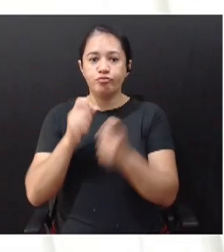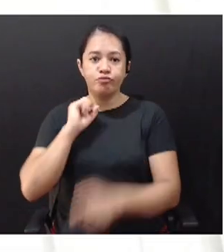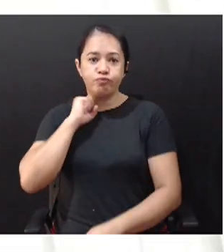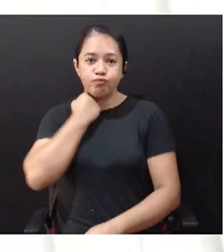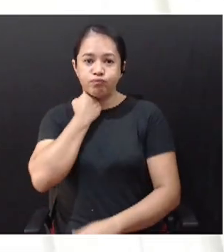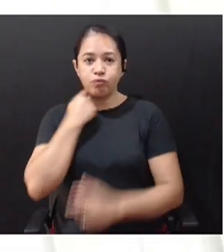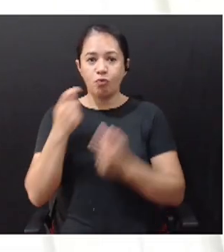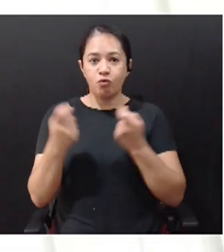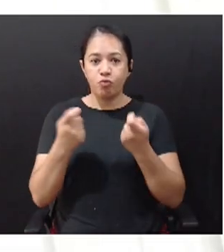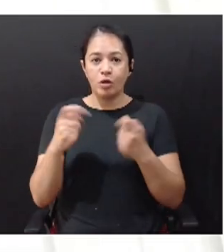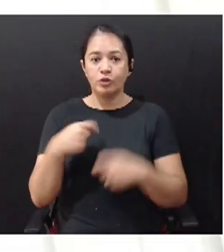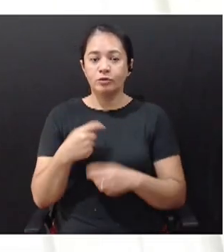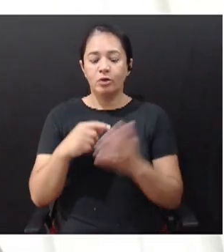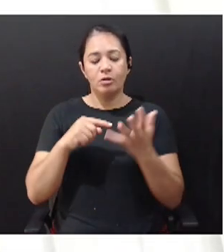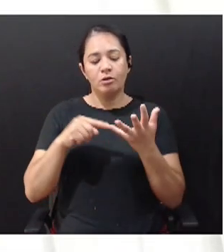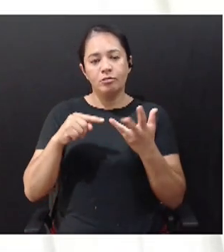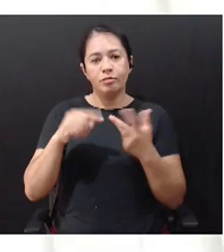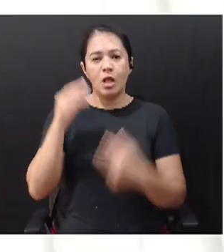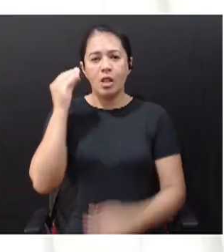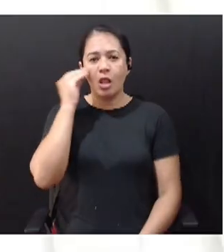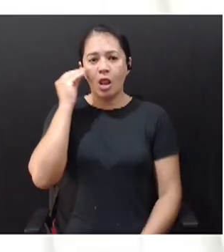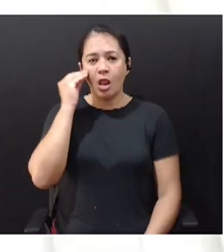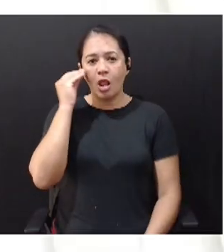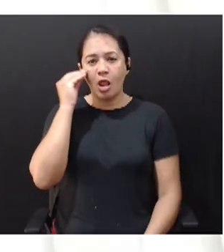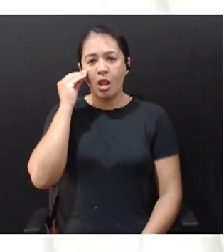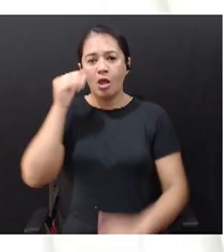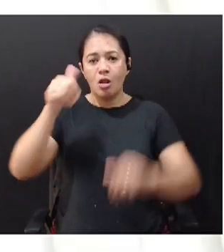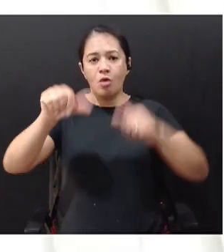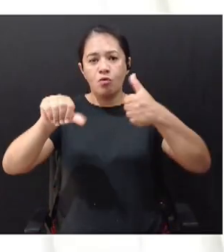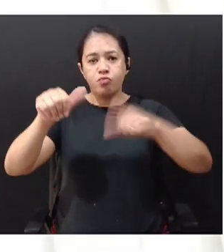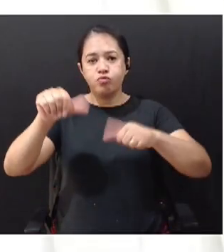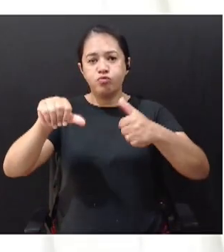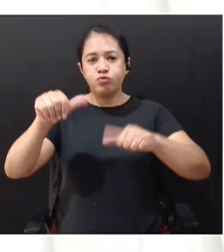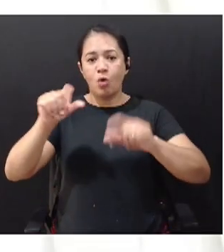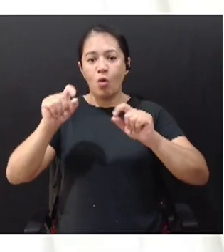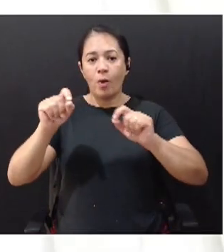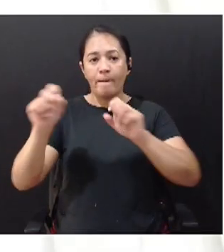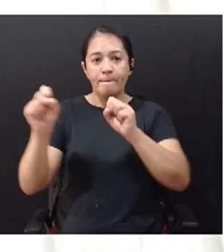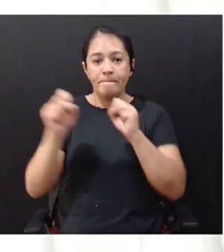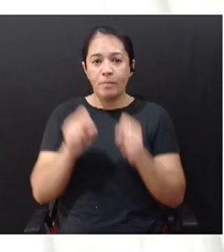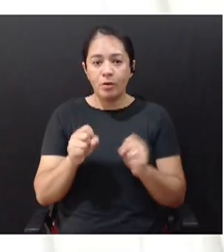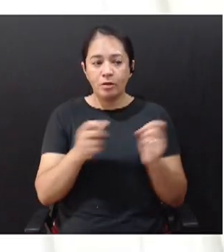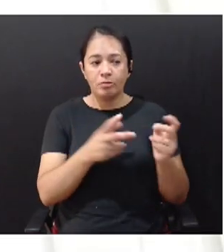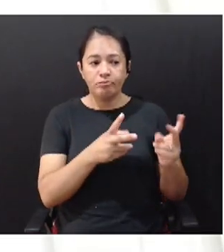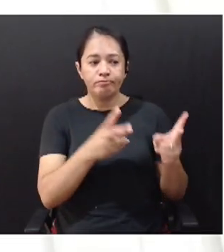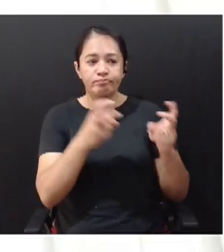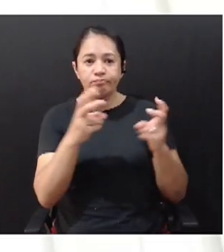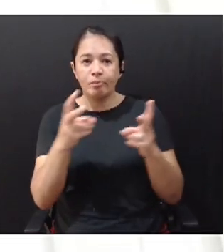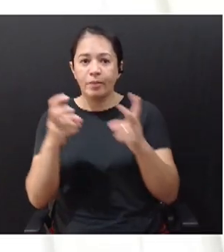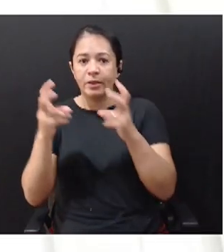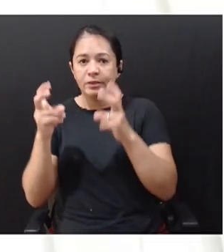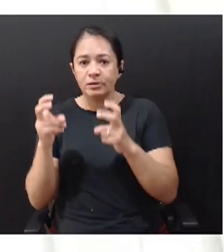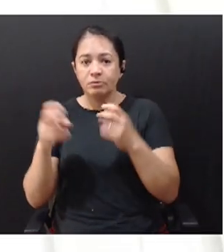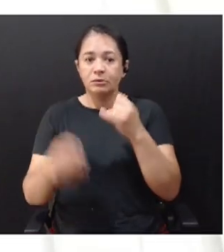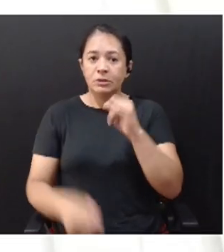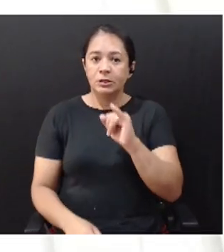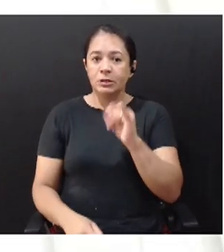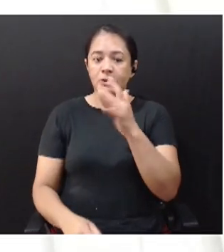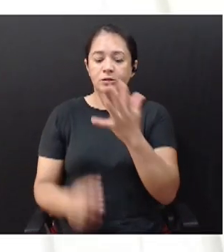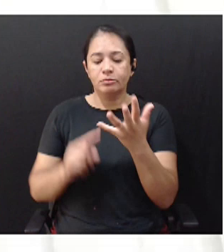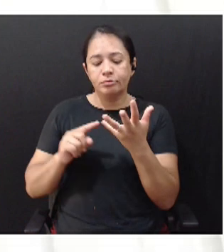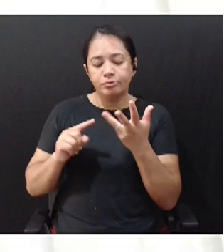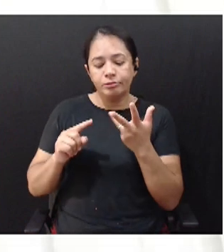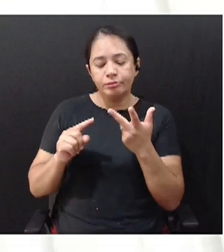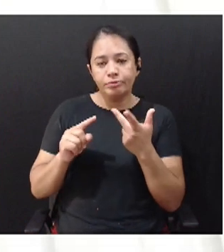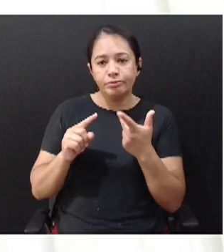de testes, uma avaliação, aonde podemos identificar se todos esses sintomas